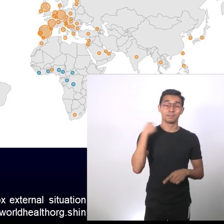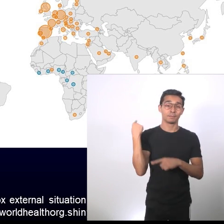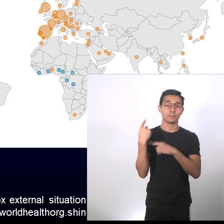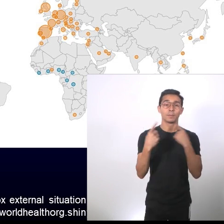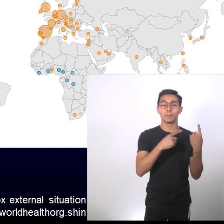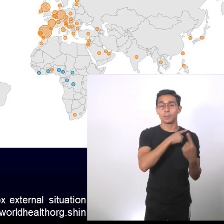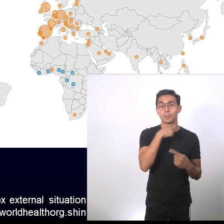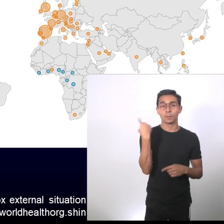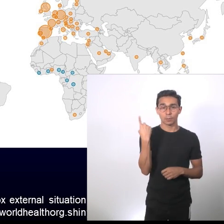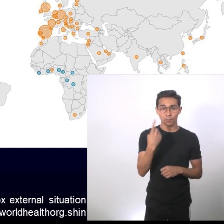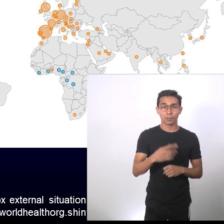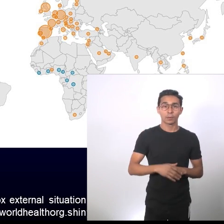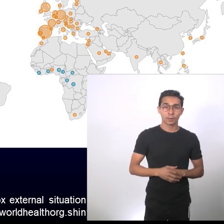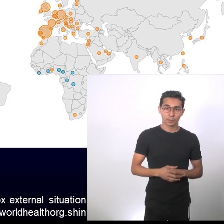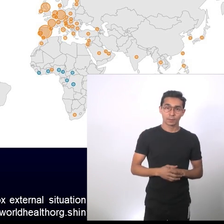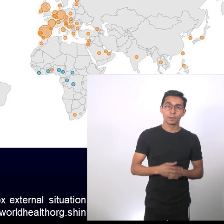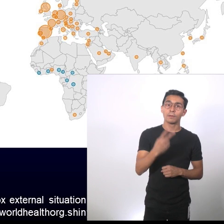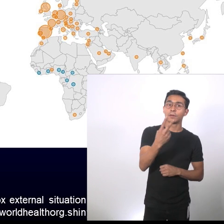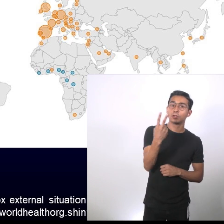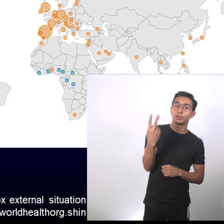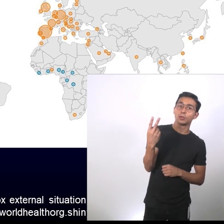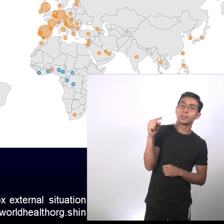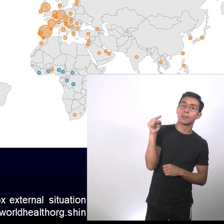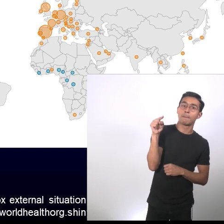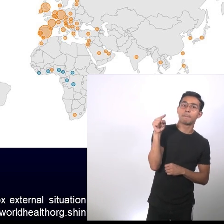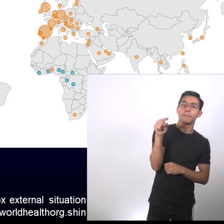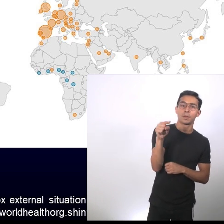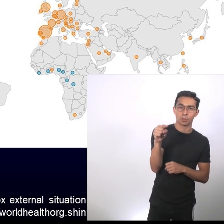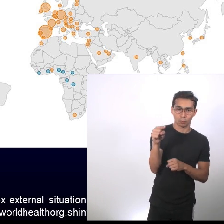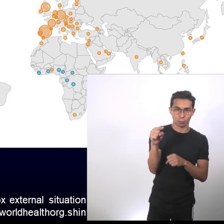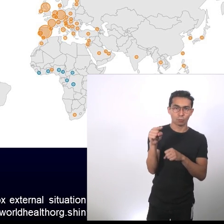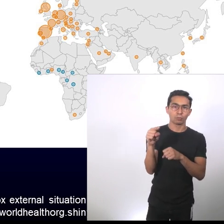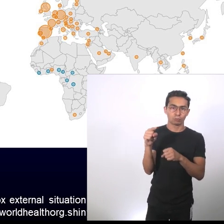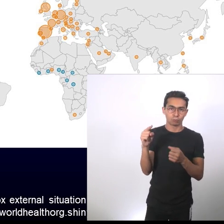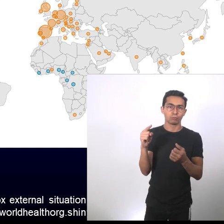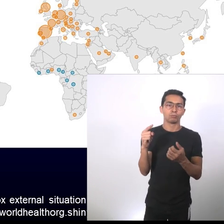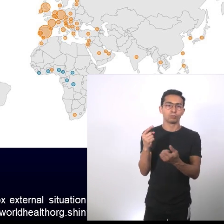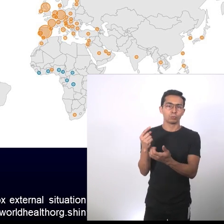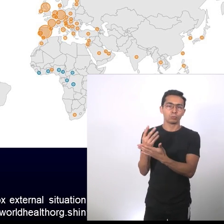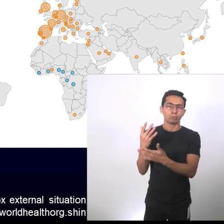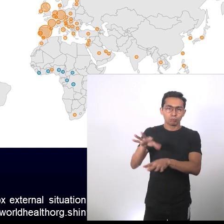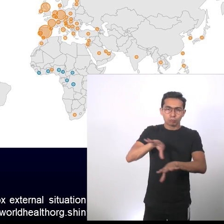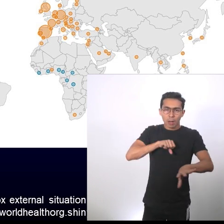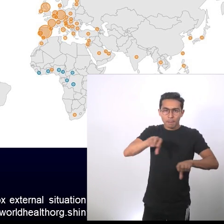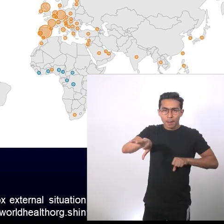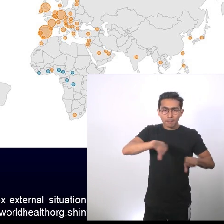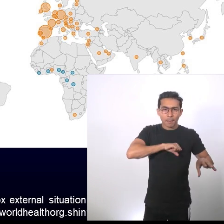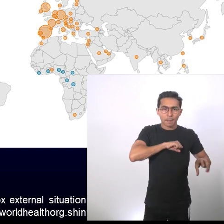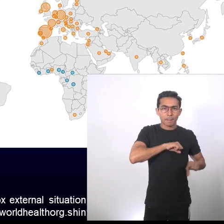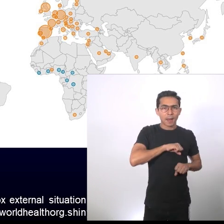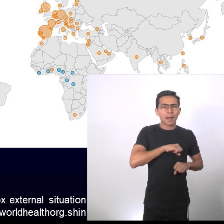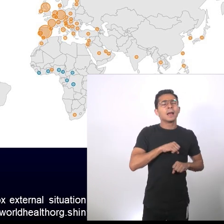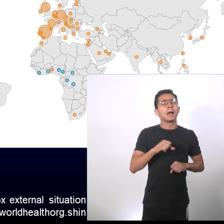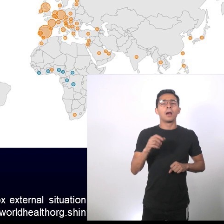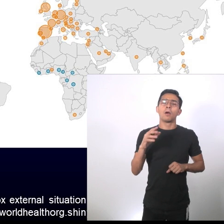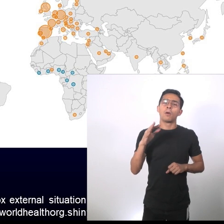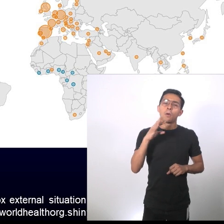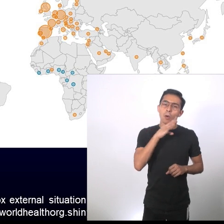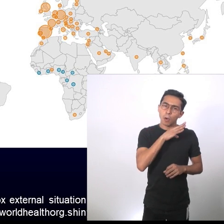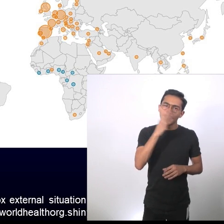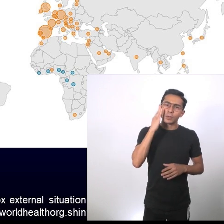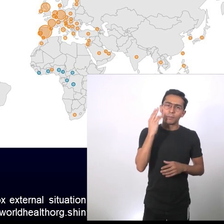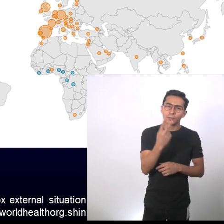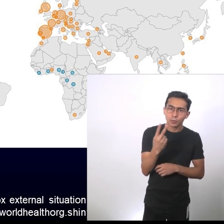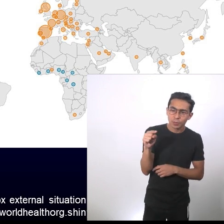de casos reportados é muito maior que 22 mil. 22 mil, a gente sabe que é a ponta do iceberg, há muitos casos que